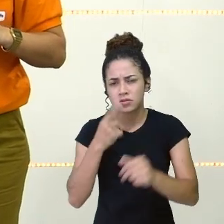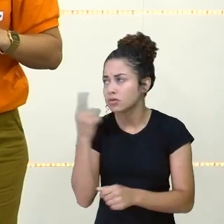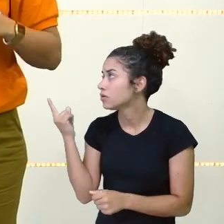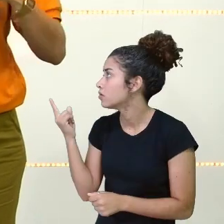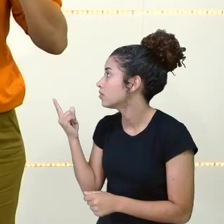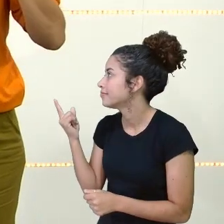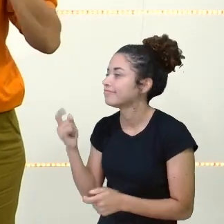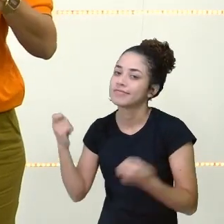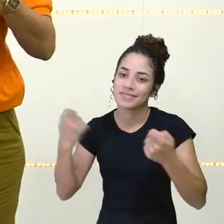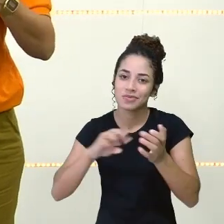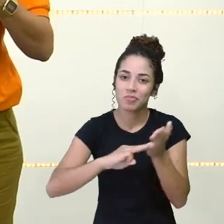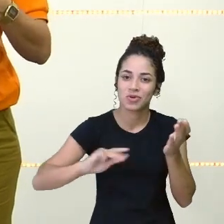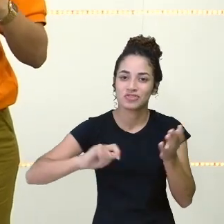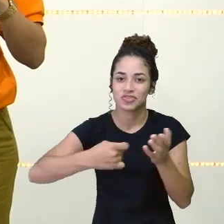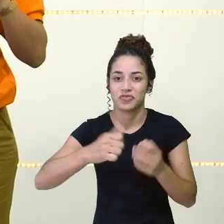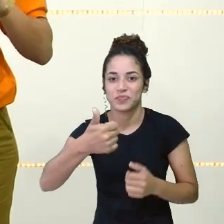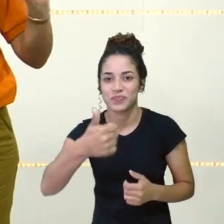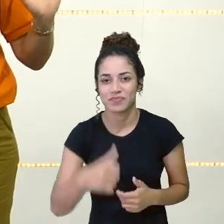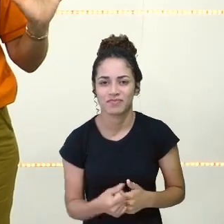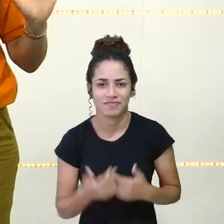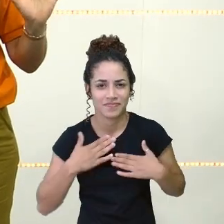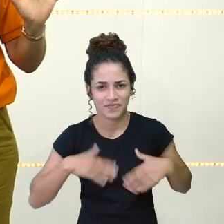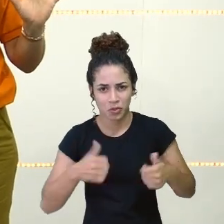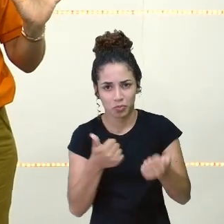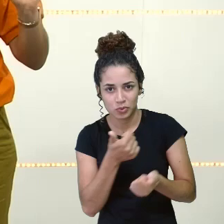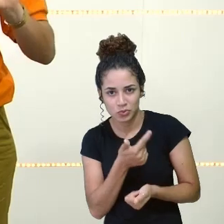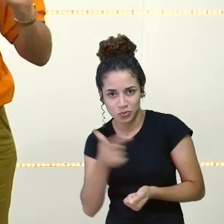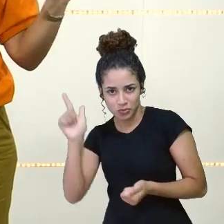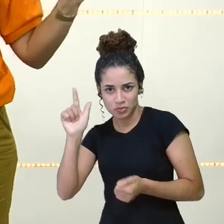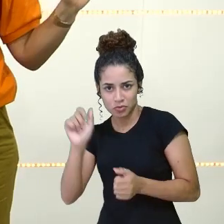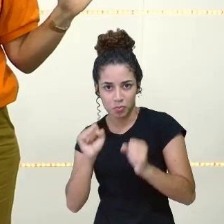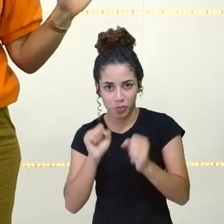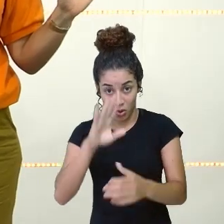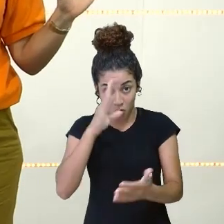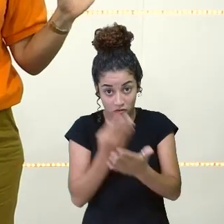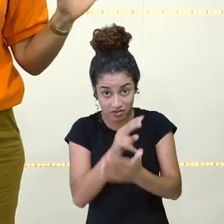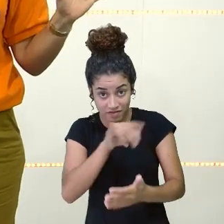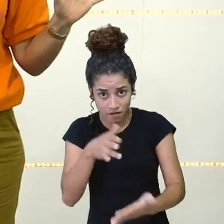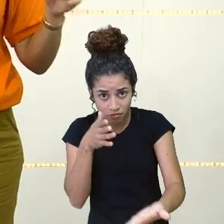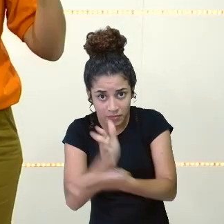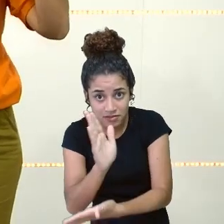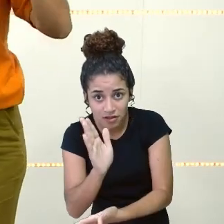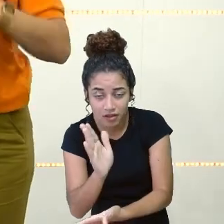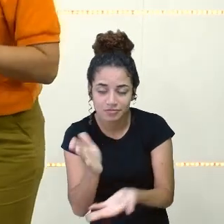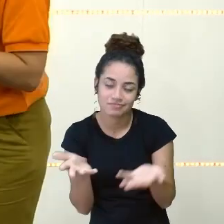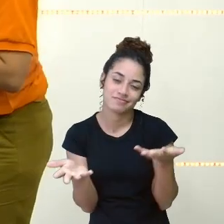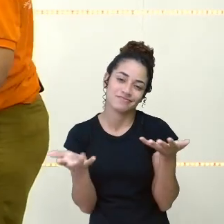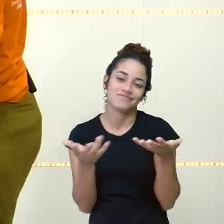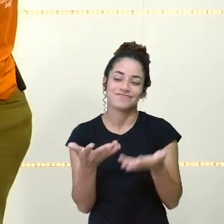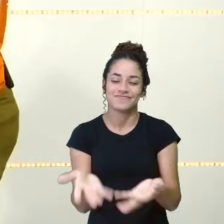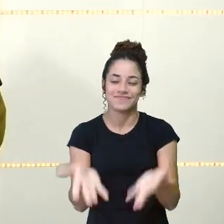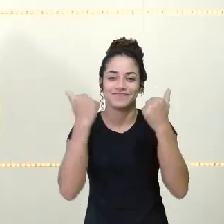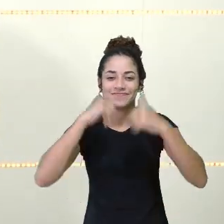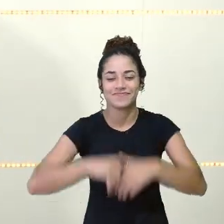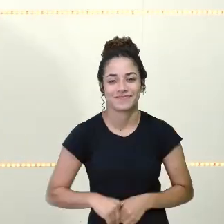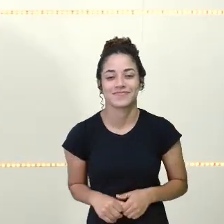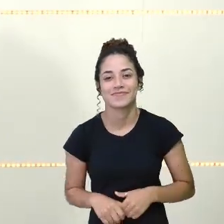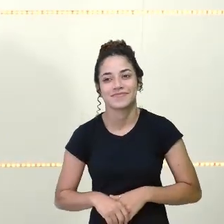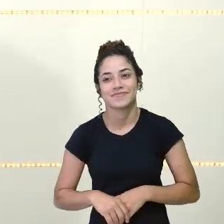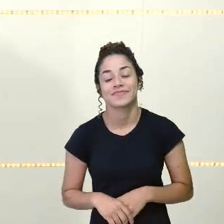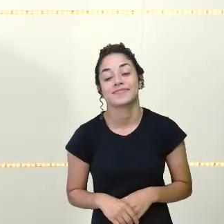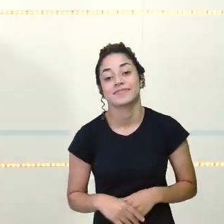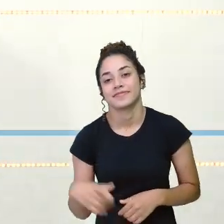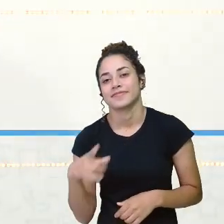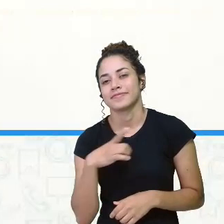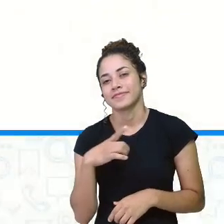método da chave. Tranquilo? Podemos ir para a próxima? Posso confiar que vai acertar a questão? Vamos embora. Eu